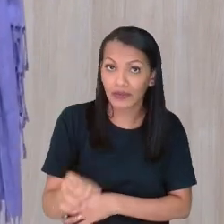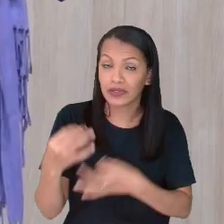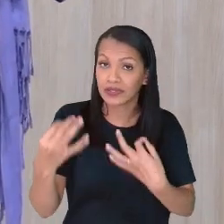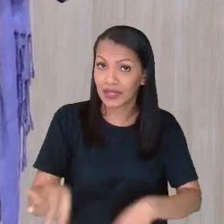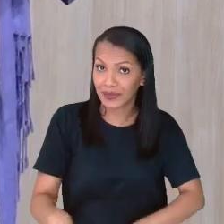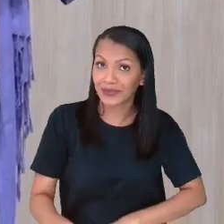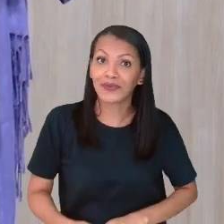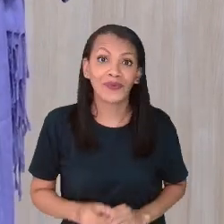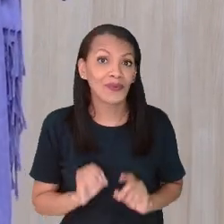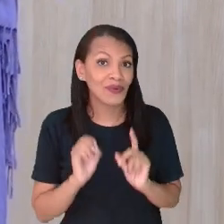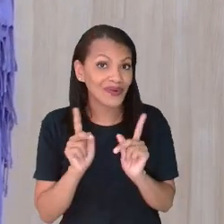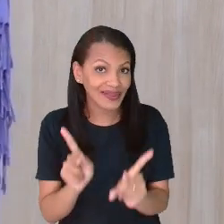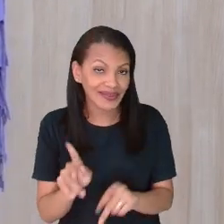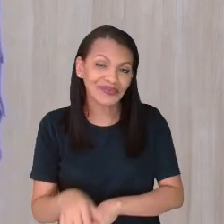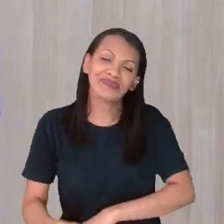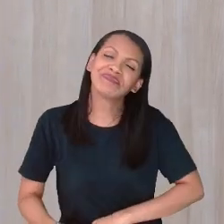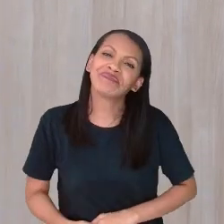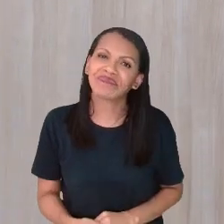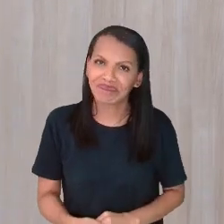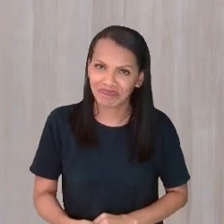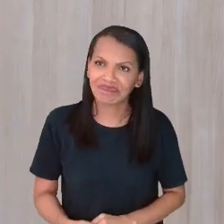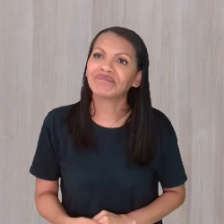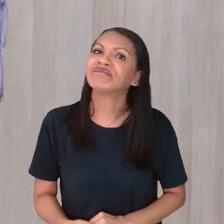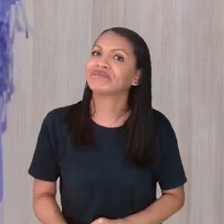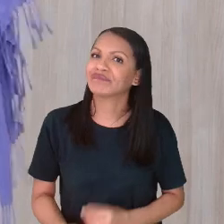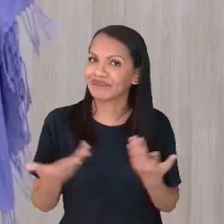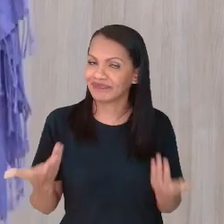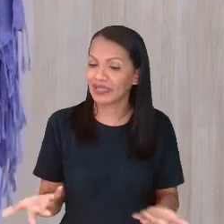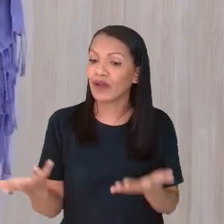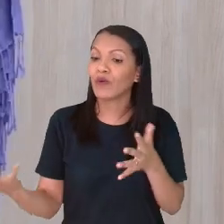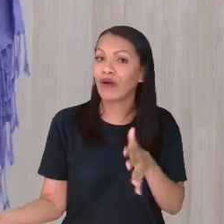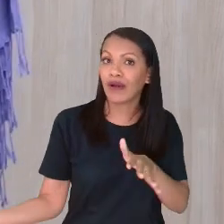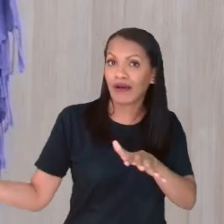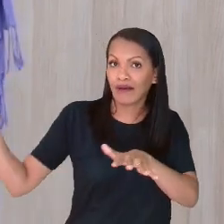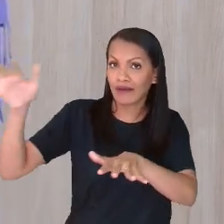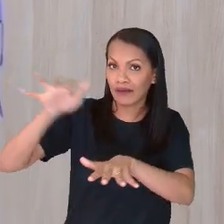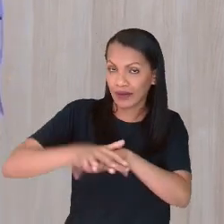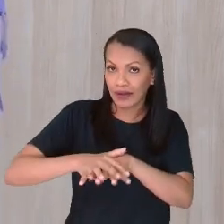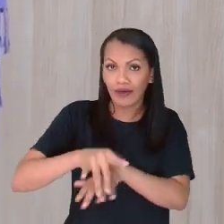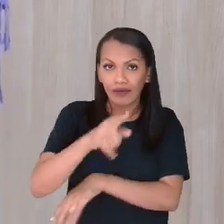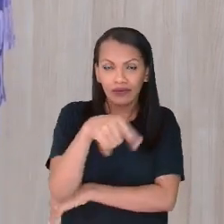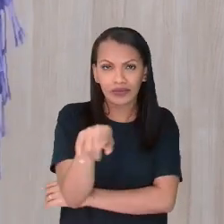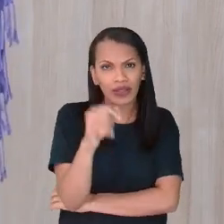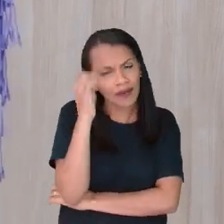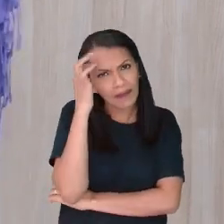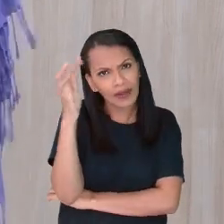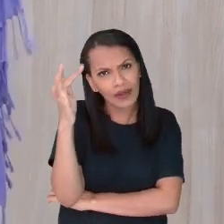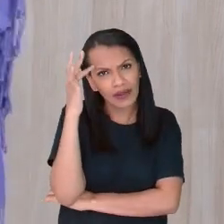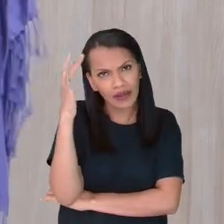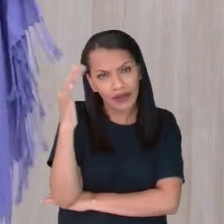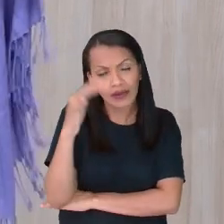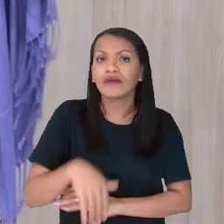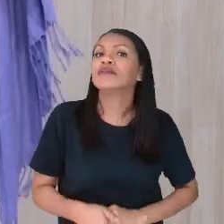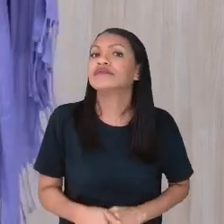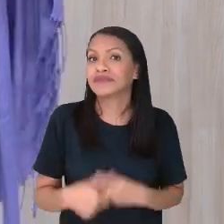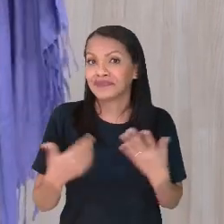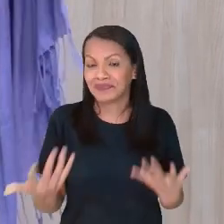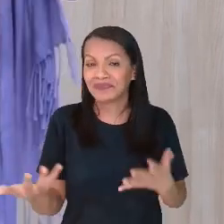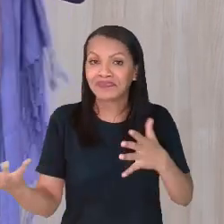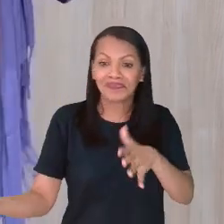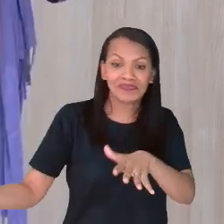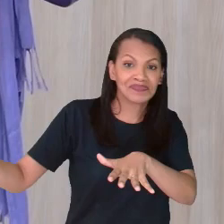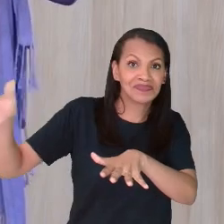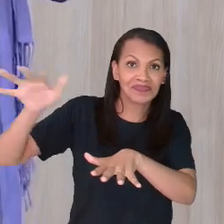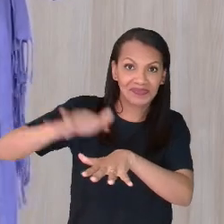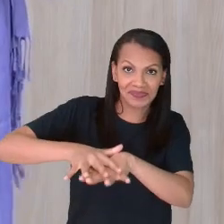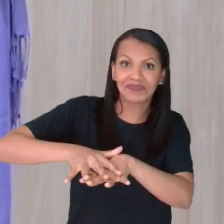deficiência, ok? Elas trabalhar a inclusão, imagina, elas naquela época trabalharam a